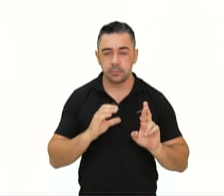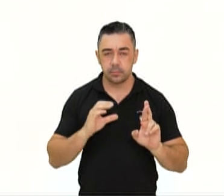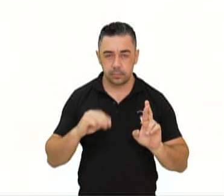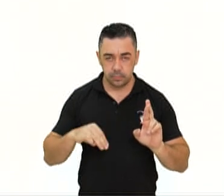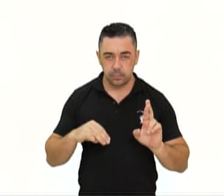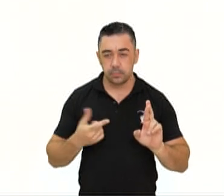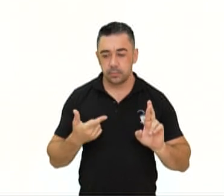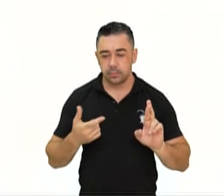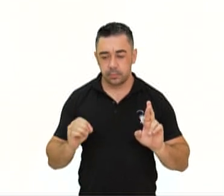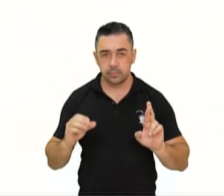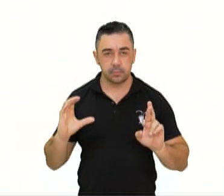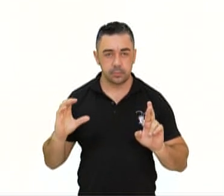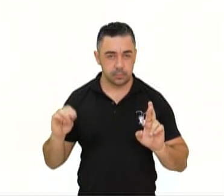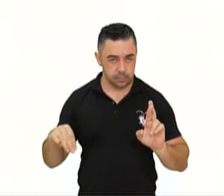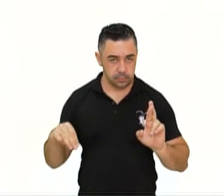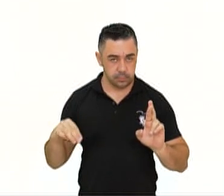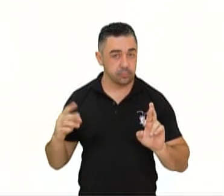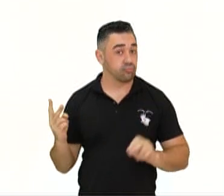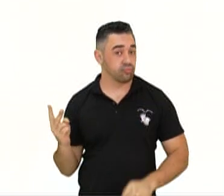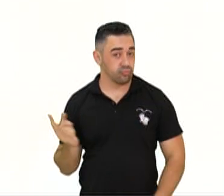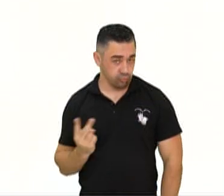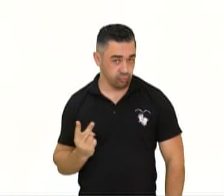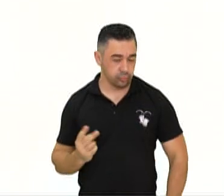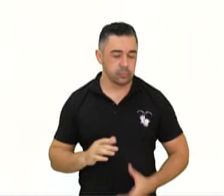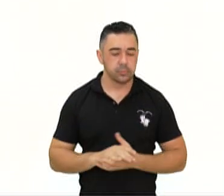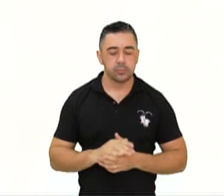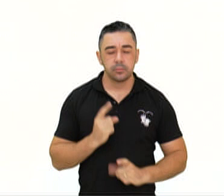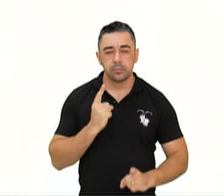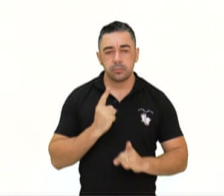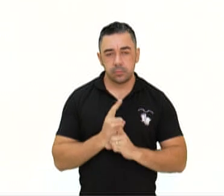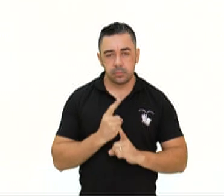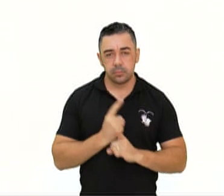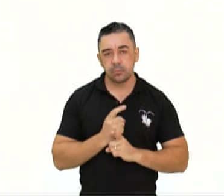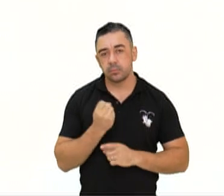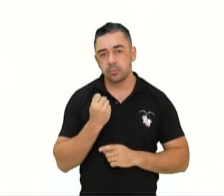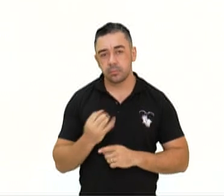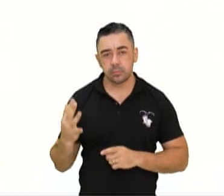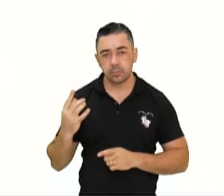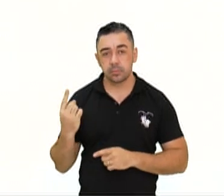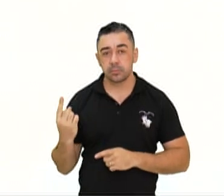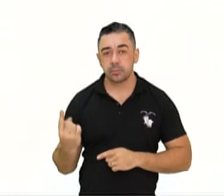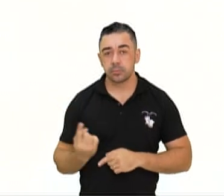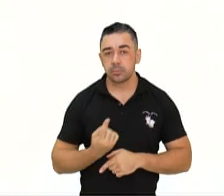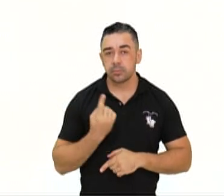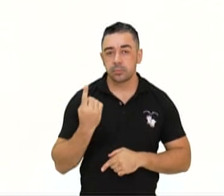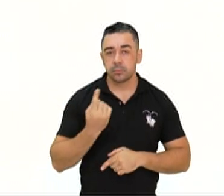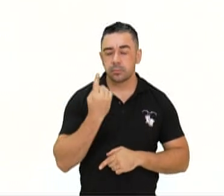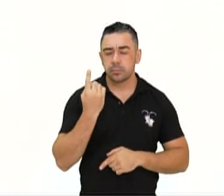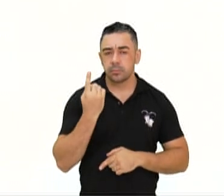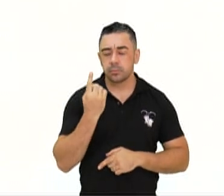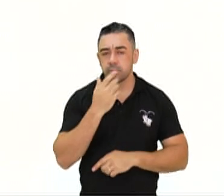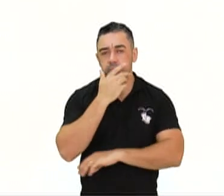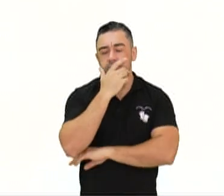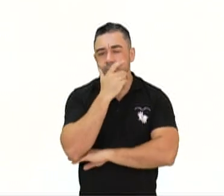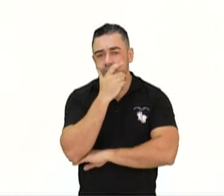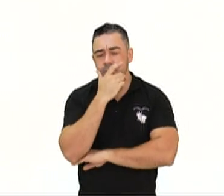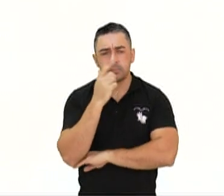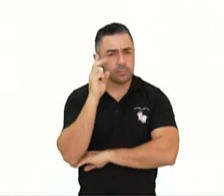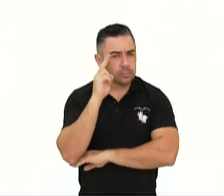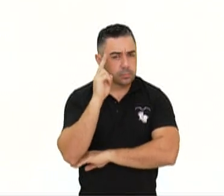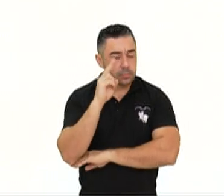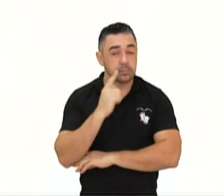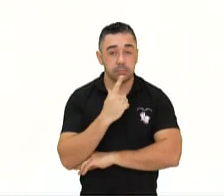20 centímetros, respectivamente, determine a medida da altura desse tronco. Lembrando, então,